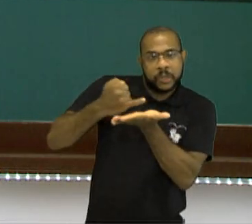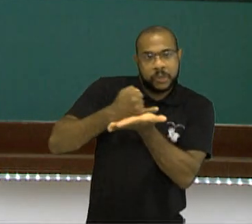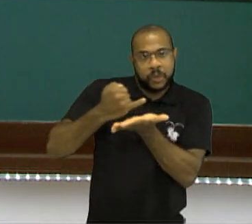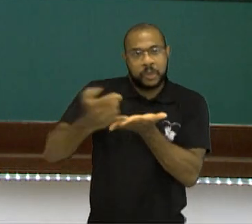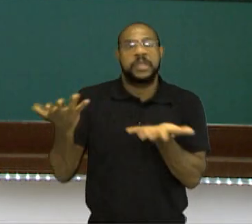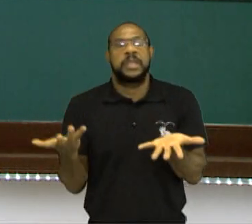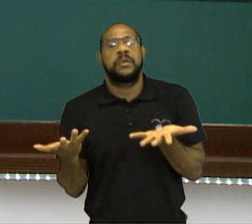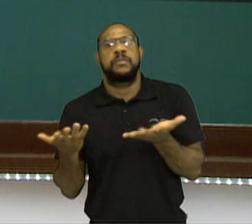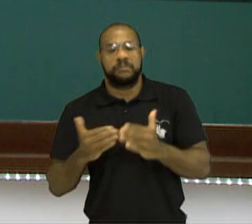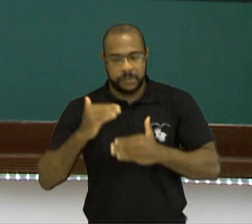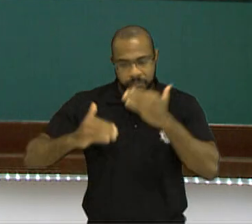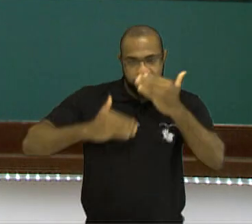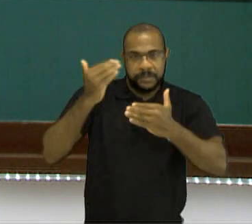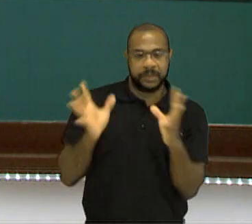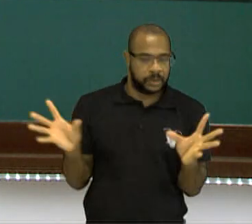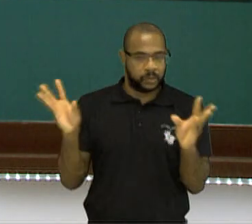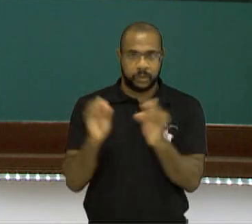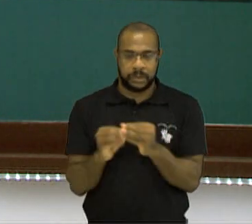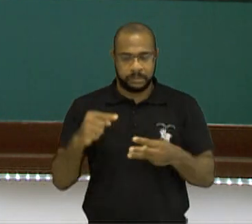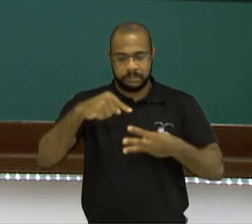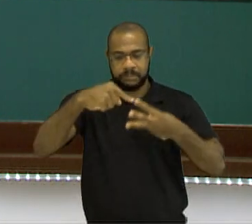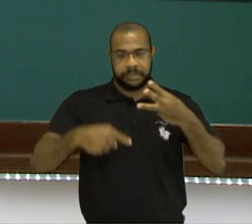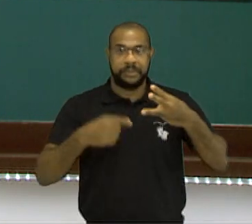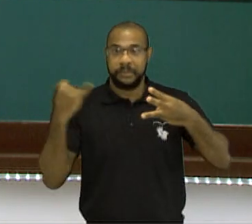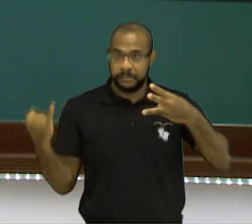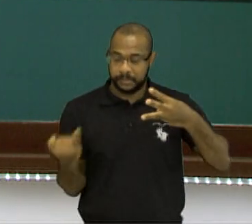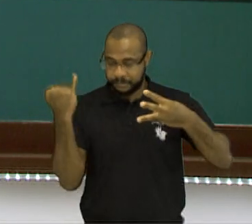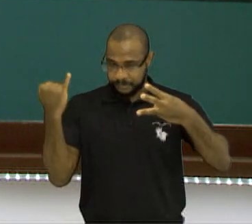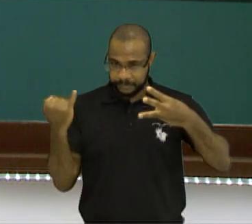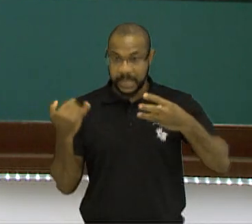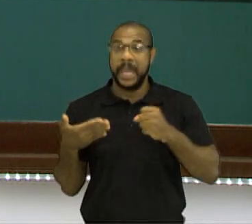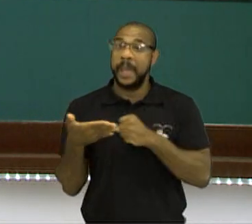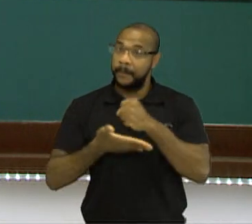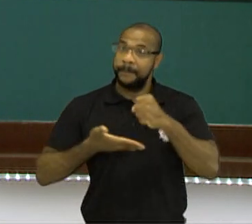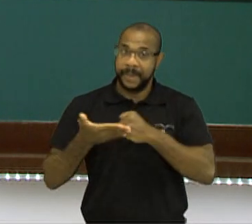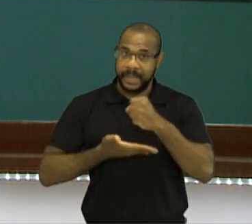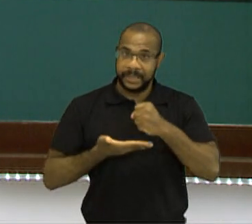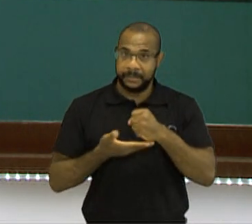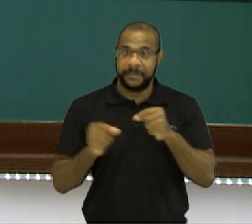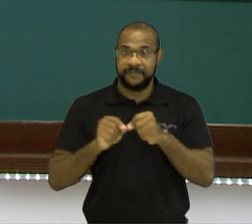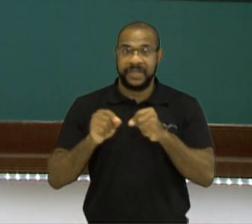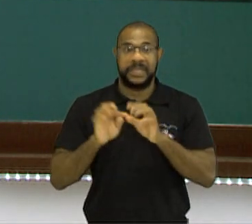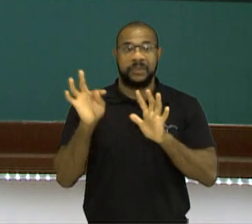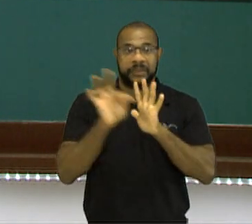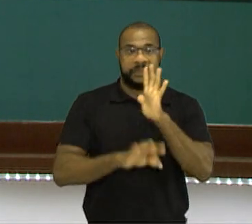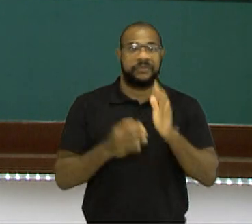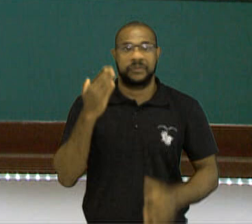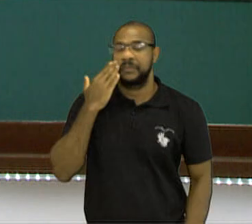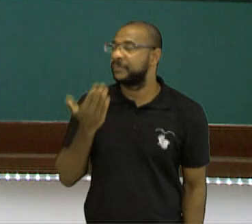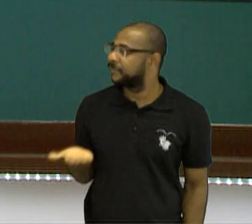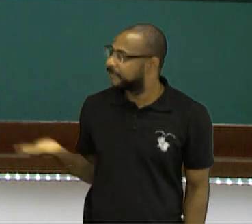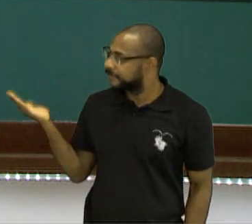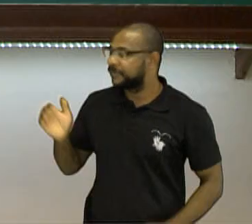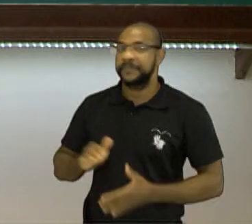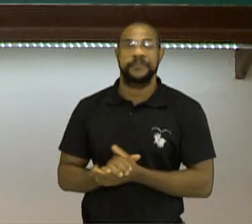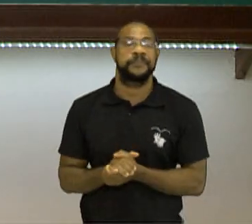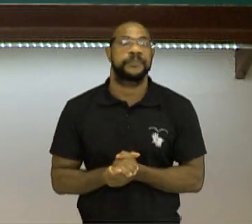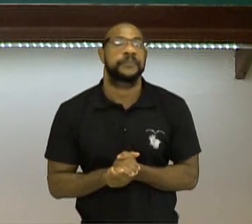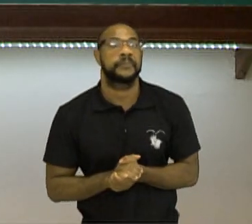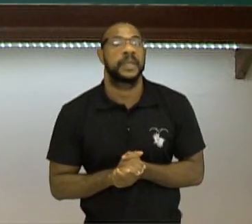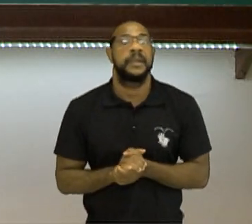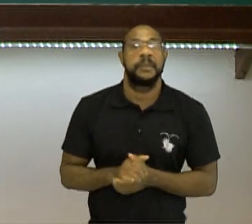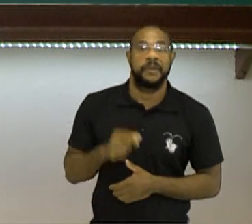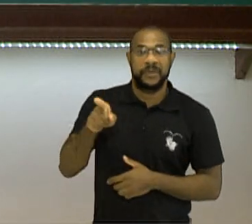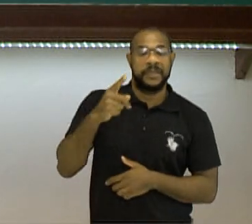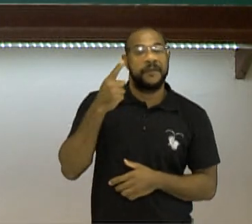estrutura básica de um texto argumentativo. Roteiro para revisão. Então, para que você revise o